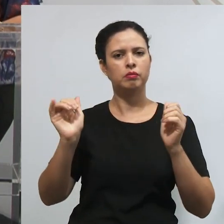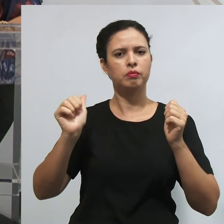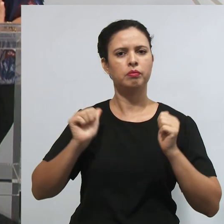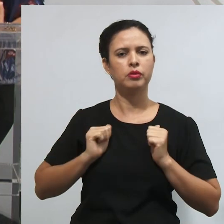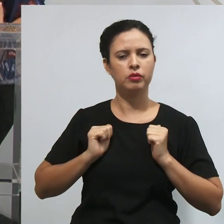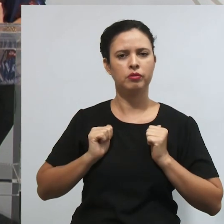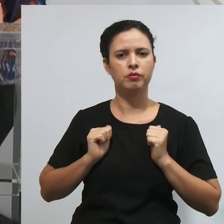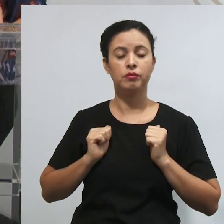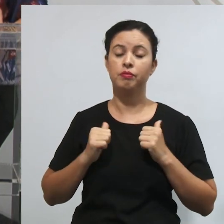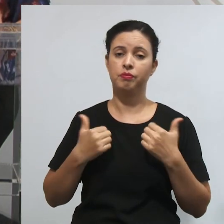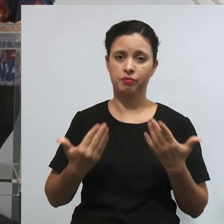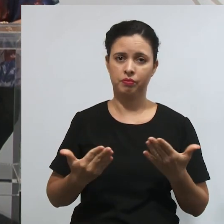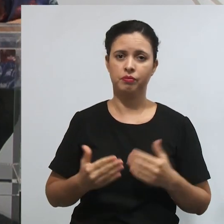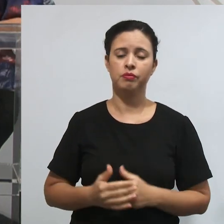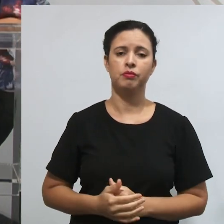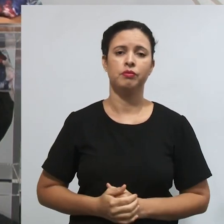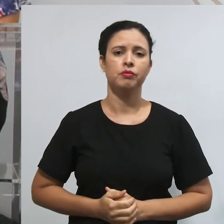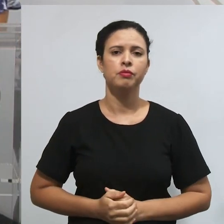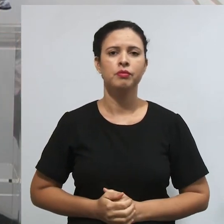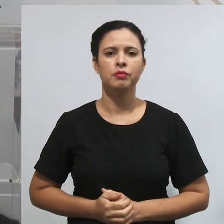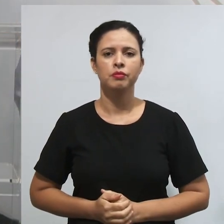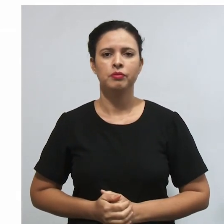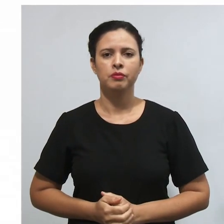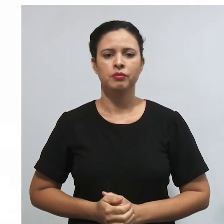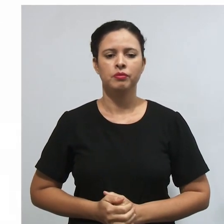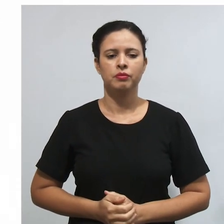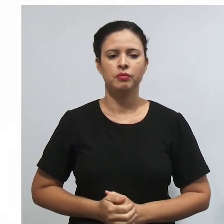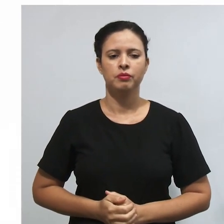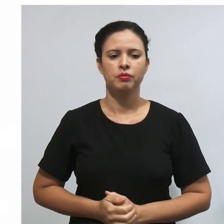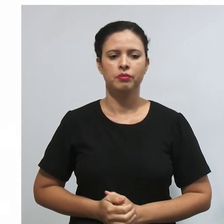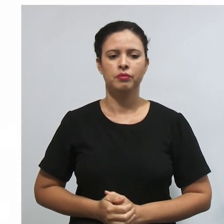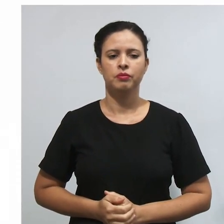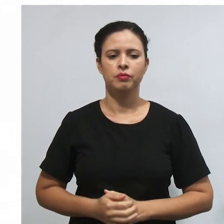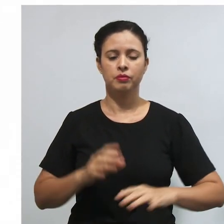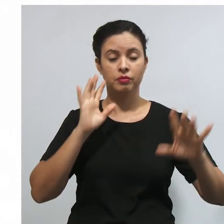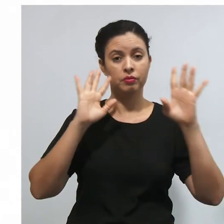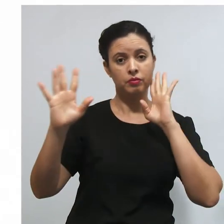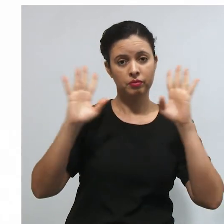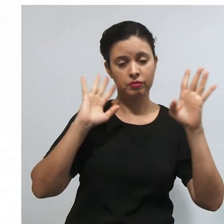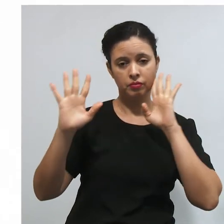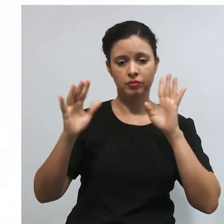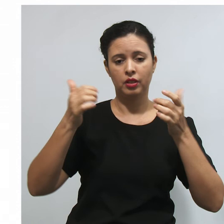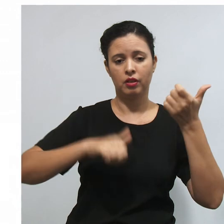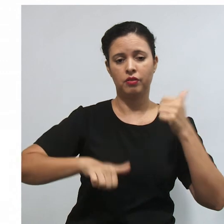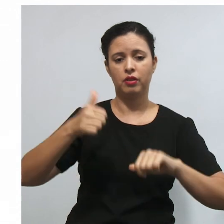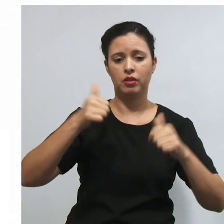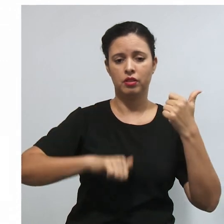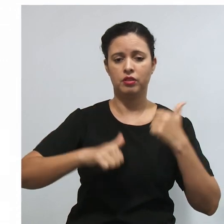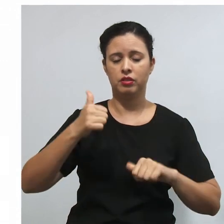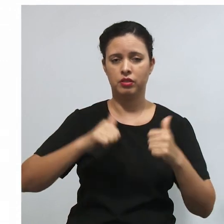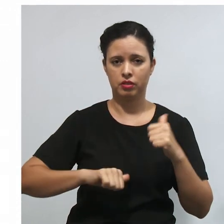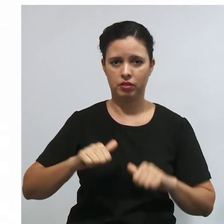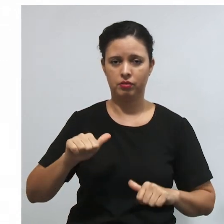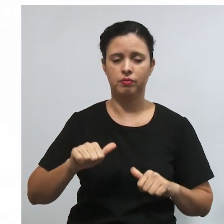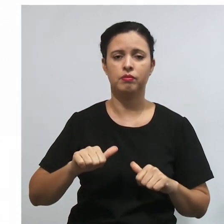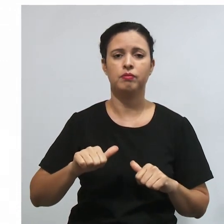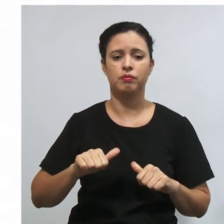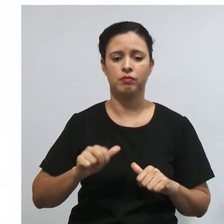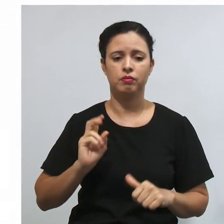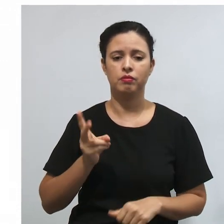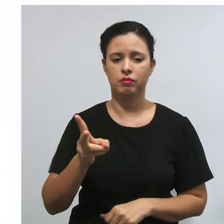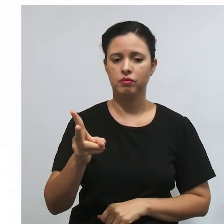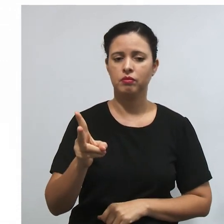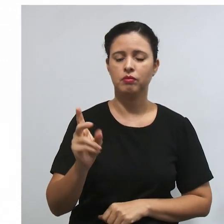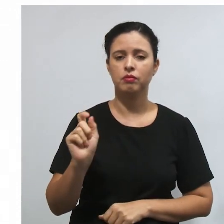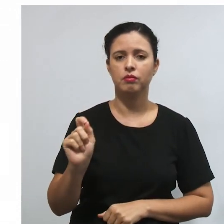todo o seu processo. Então, como ação reflexiva, a avaliação, né? Então, vamos entender sempre essa